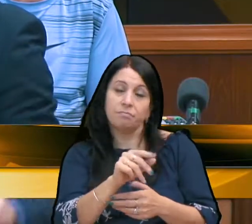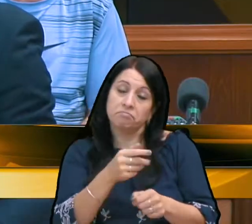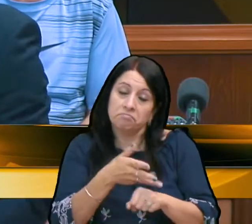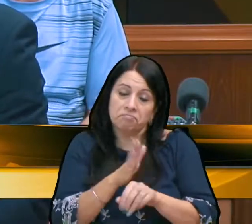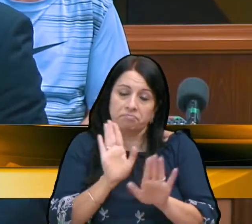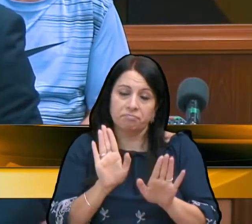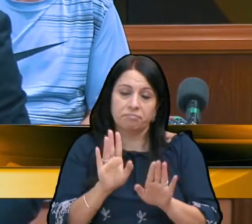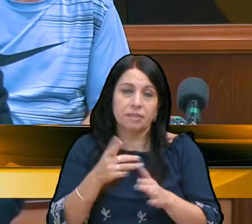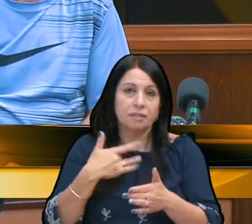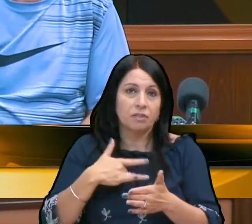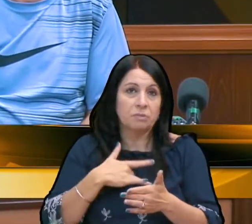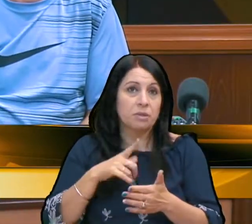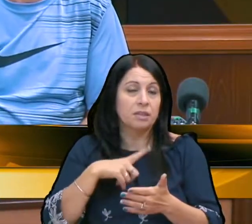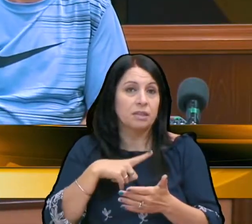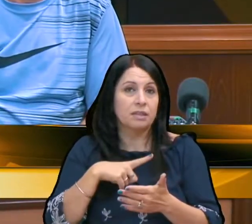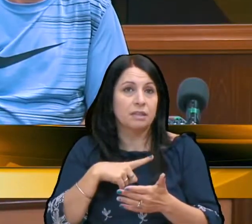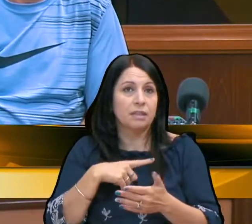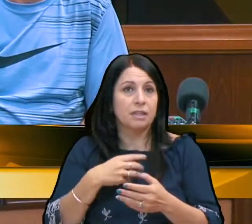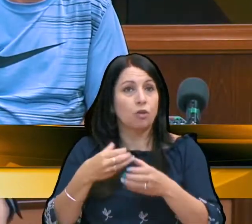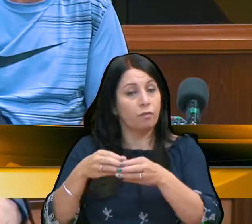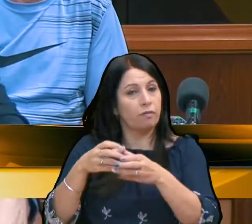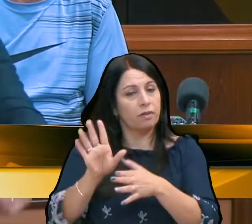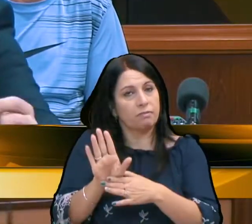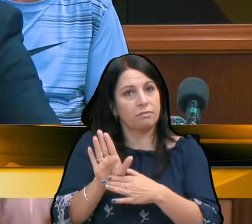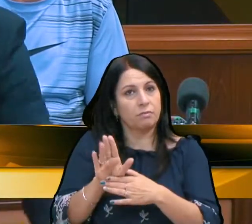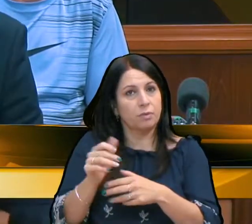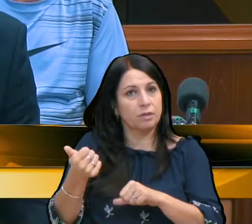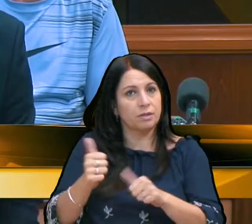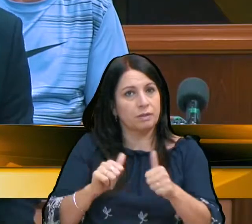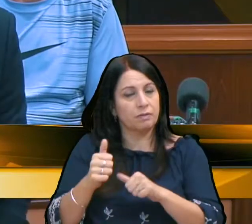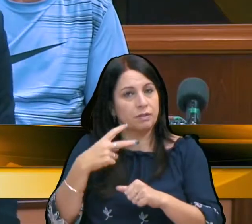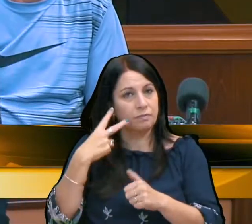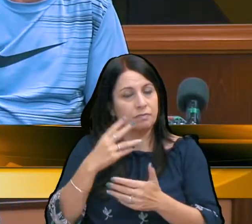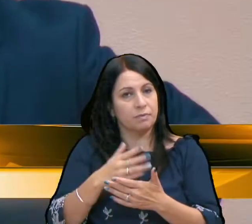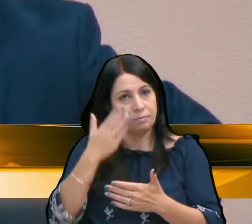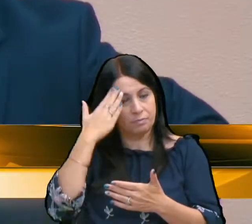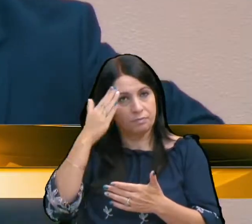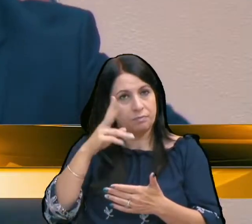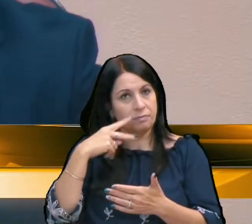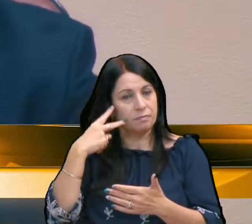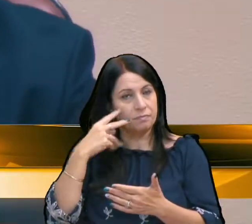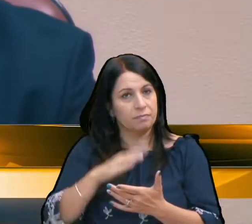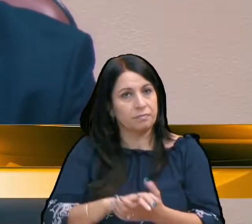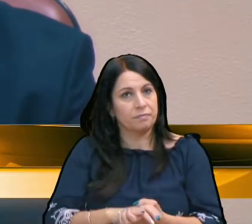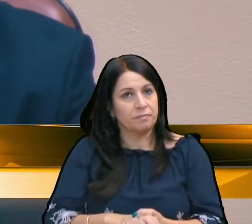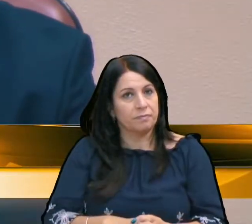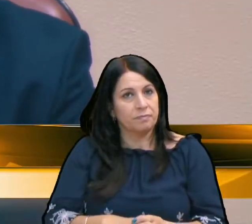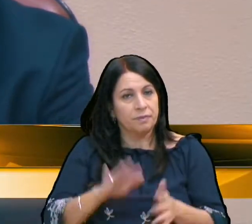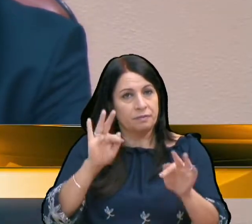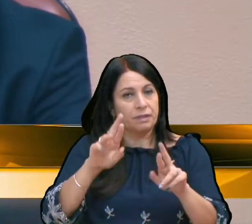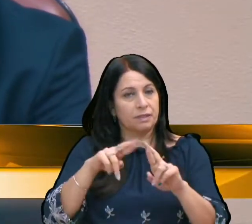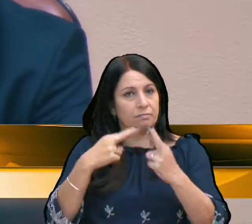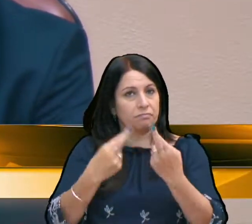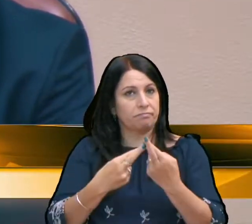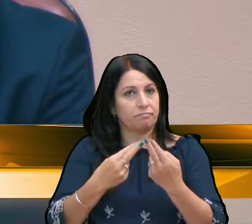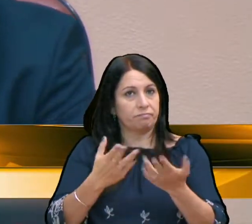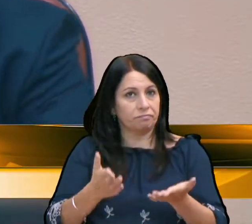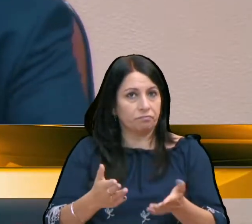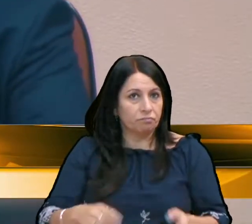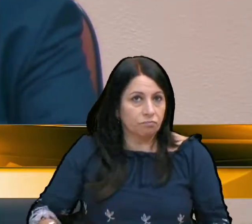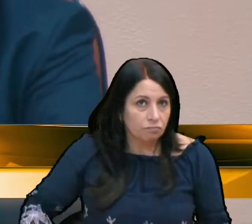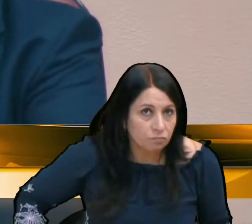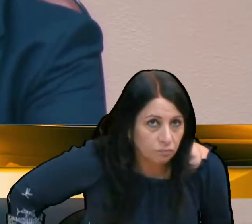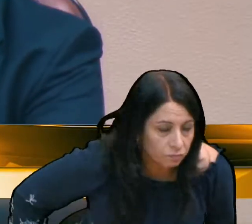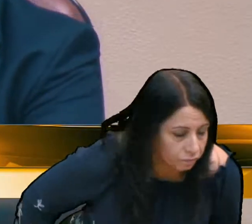parte. Infelizmente, a gente tem que conviver também com essa qualificação de vereadores. Obrigado, vereador. Presidente. Encerrado o espaço do pequeno